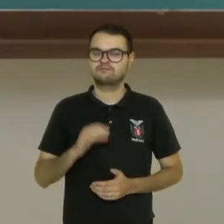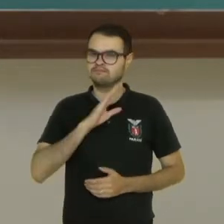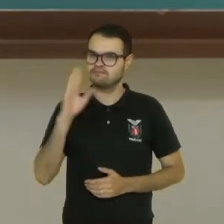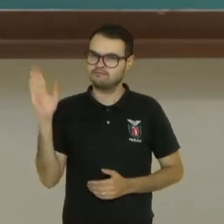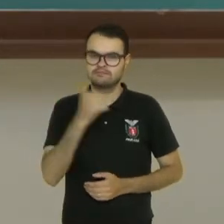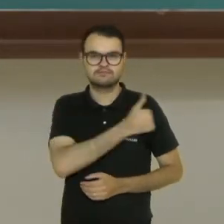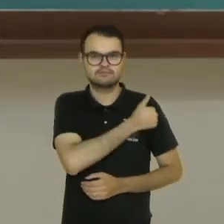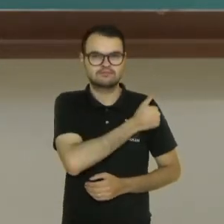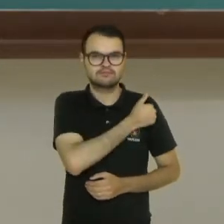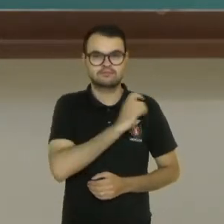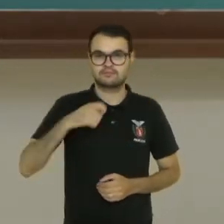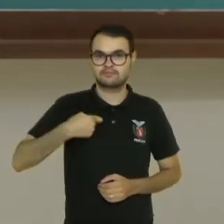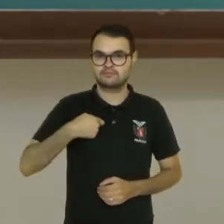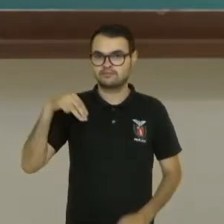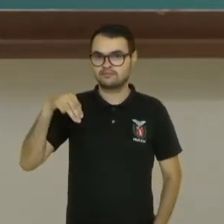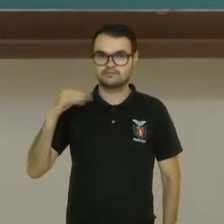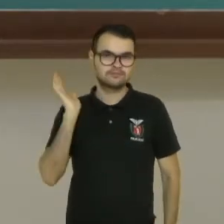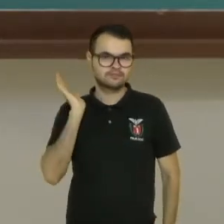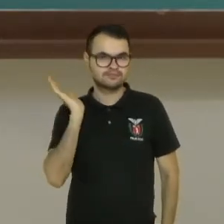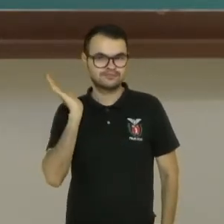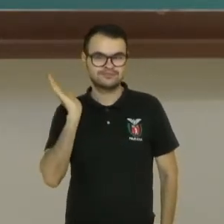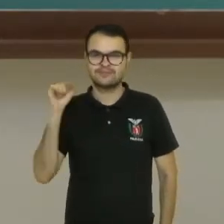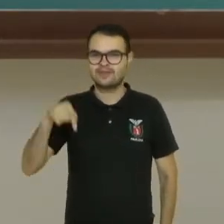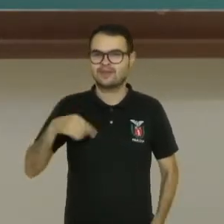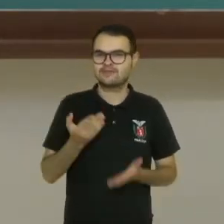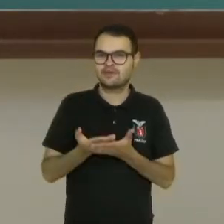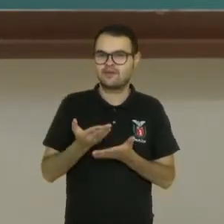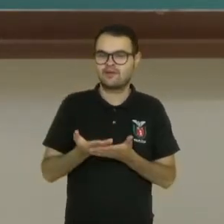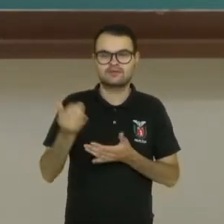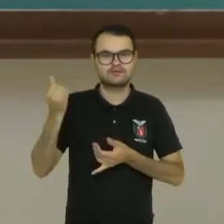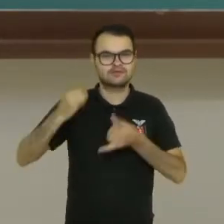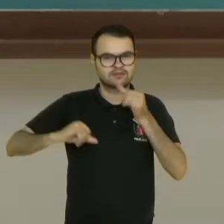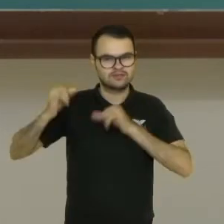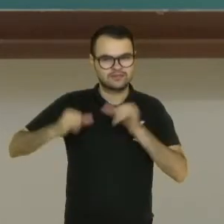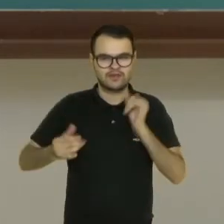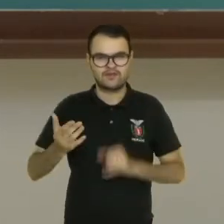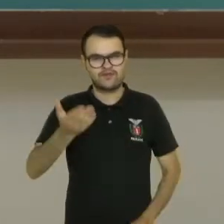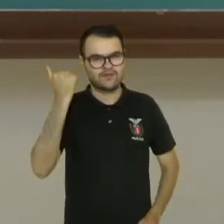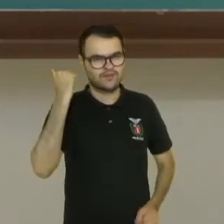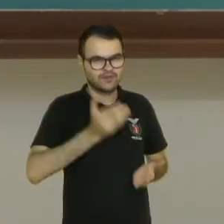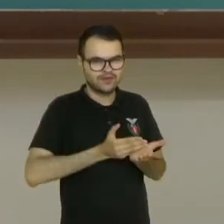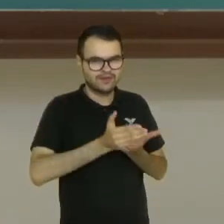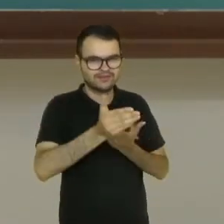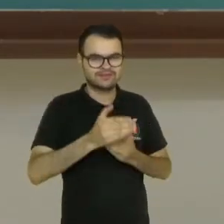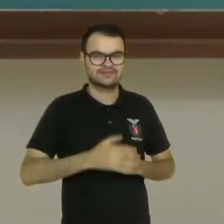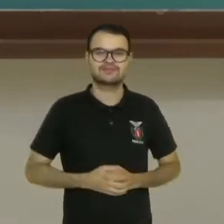Olá, alunos! Eu sou a professora Marília e esta é a aula de Química. E vamos começar?